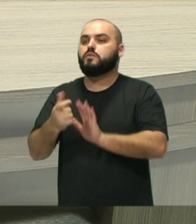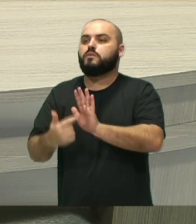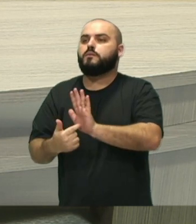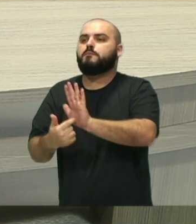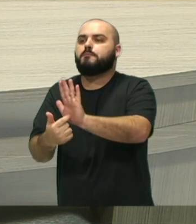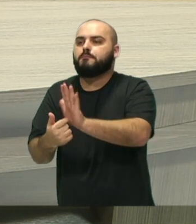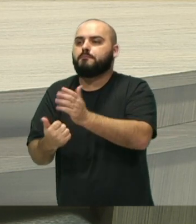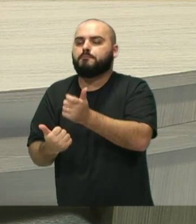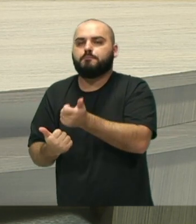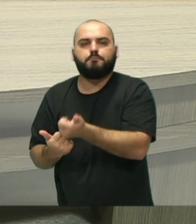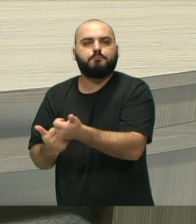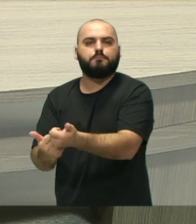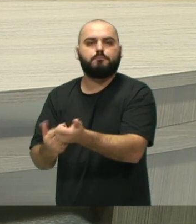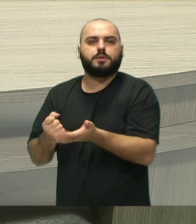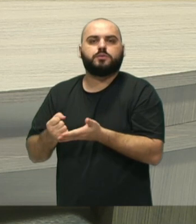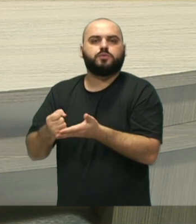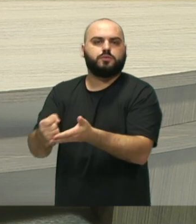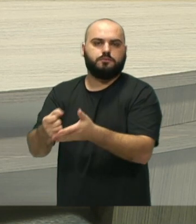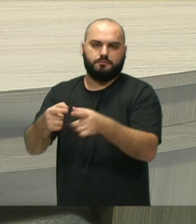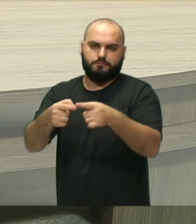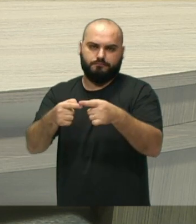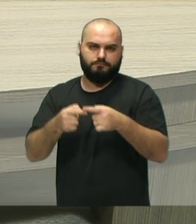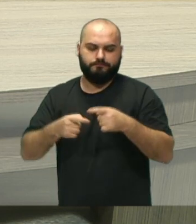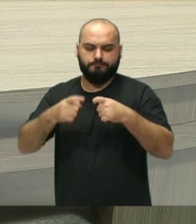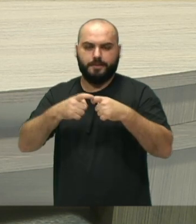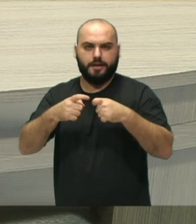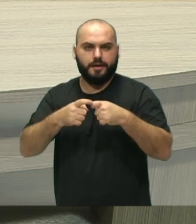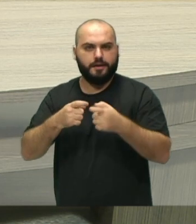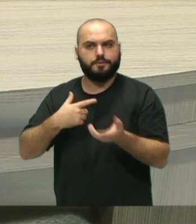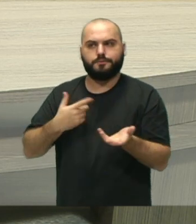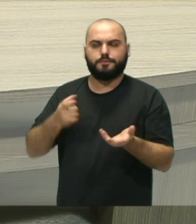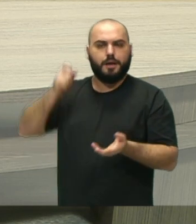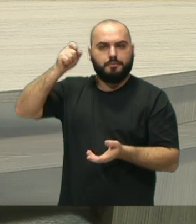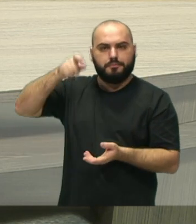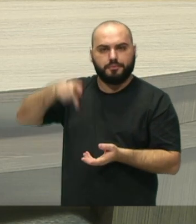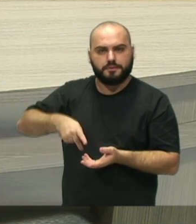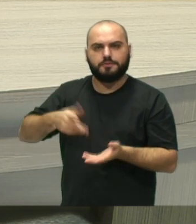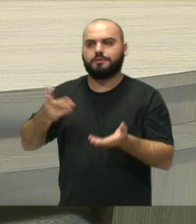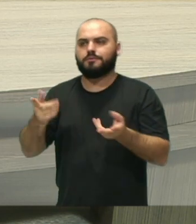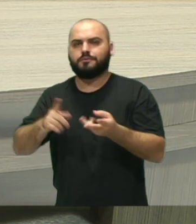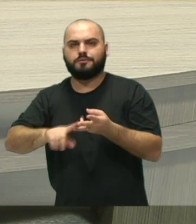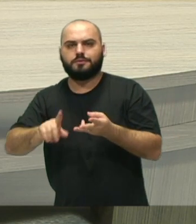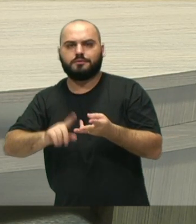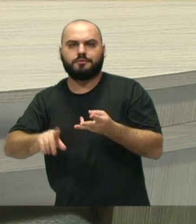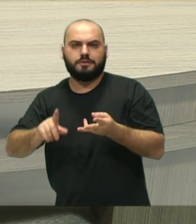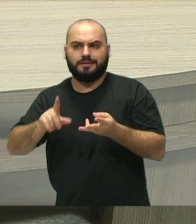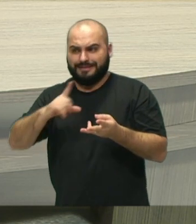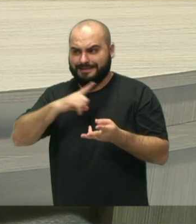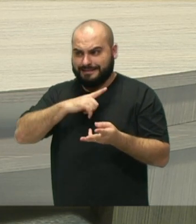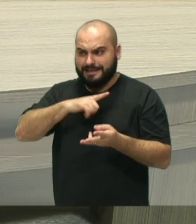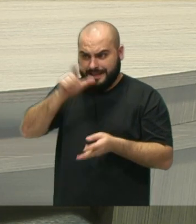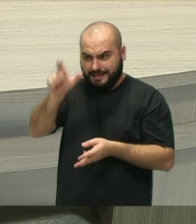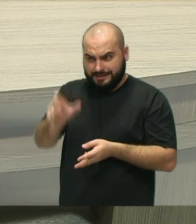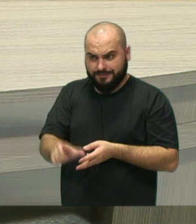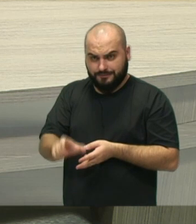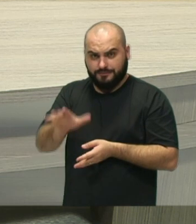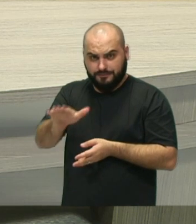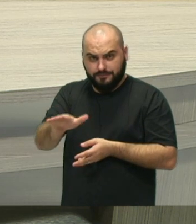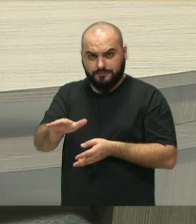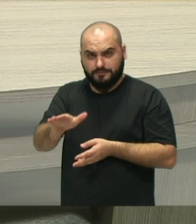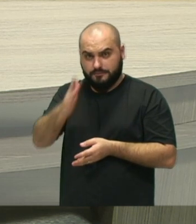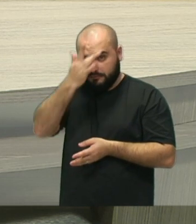um atestado médico, seja uma aposentadoria por invalidez, chega a ter esse tipo de caso de